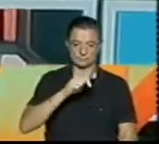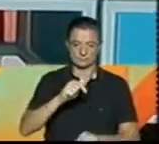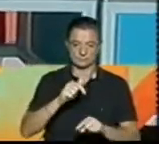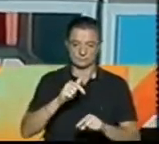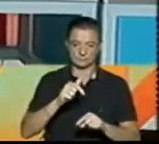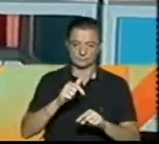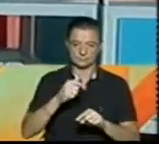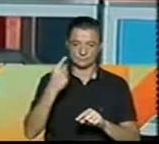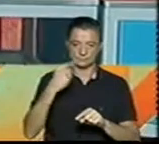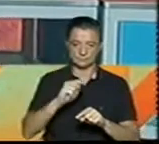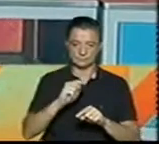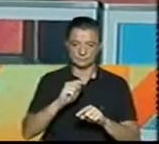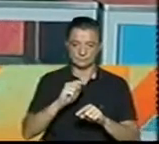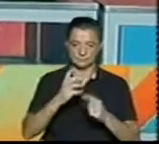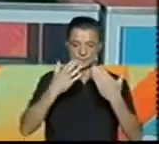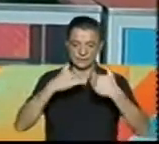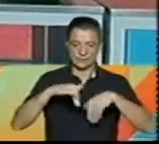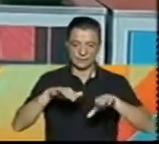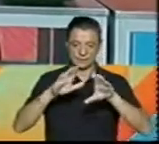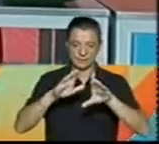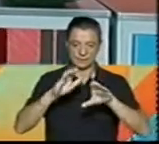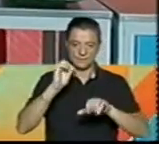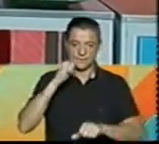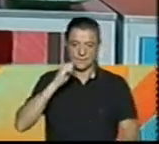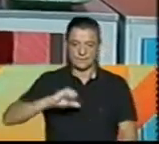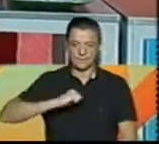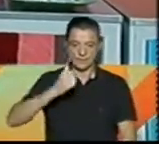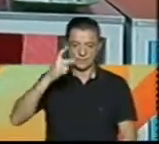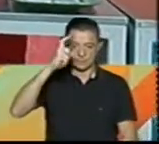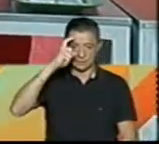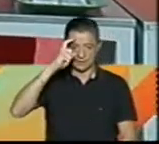Agora só falta bem, não gosta de sardinha. O Rabiás tão novo gosta de vinhão. Será que gosta? Acho que